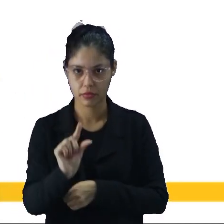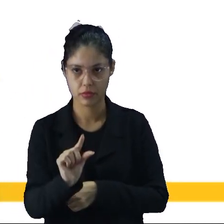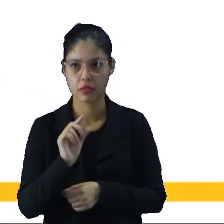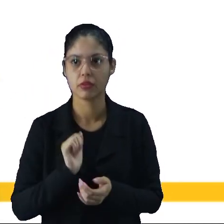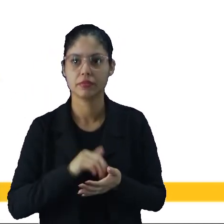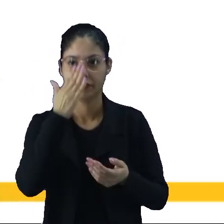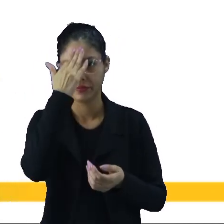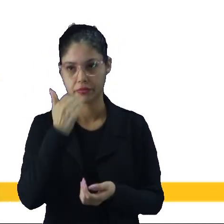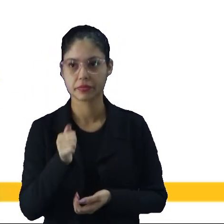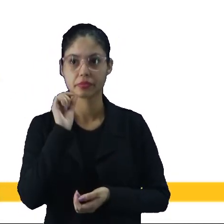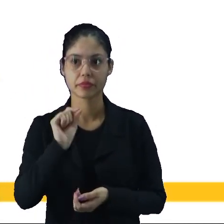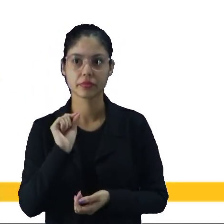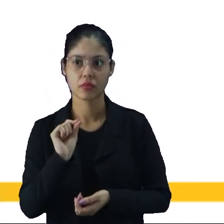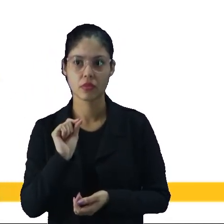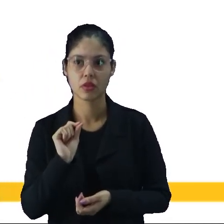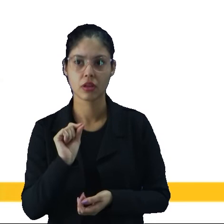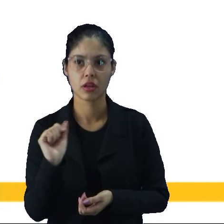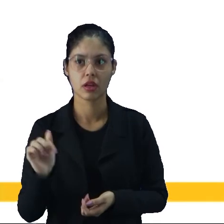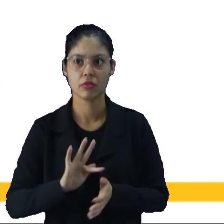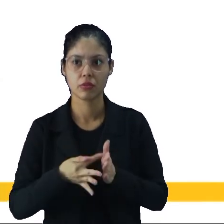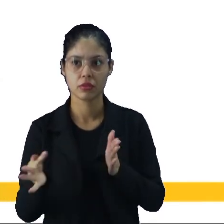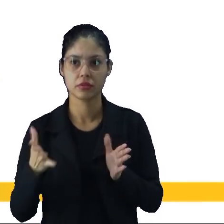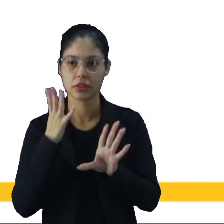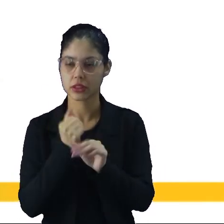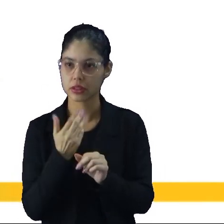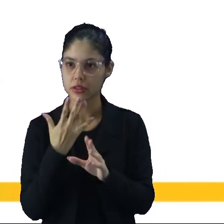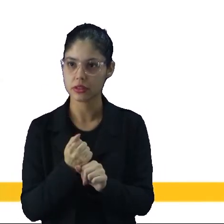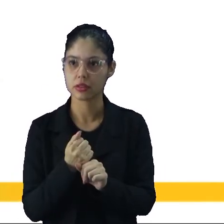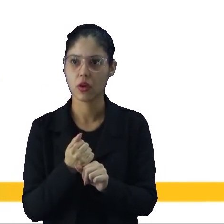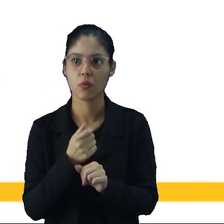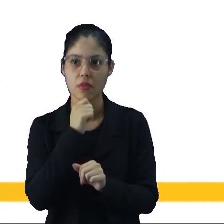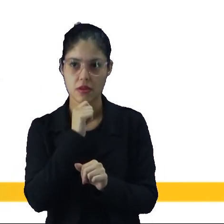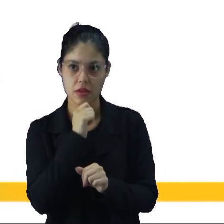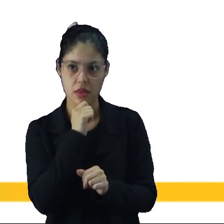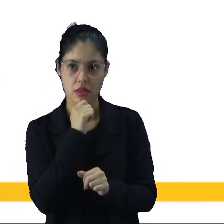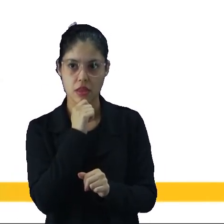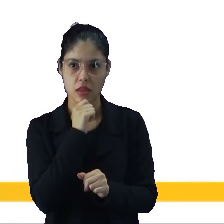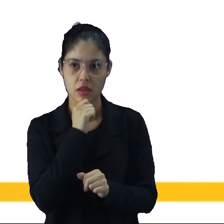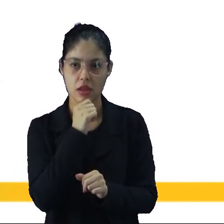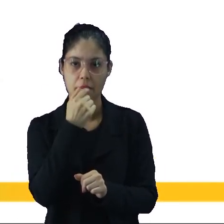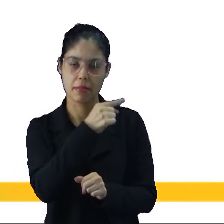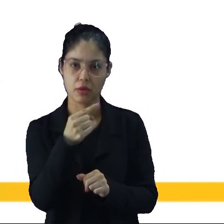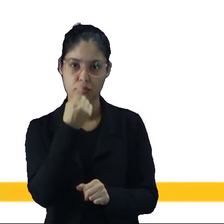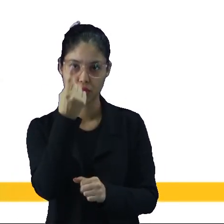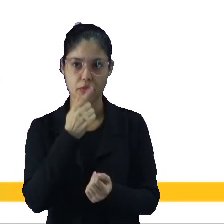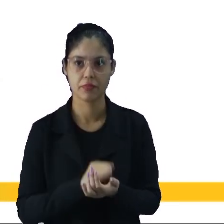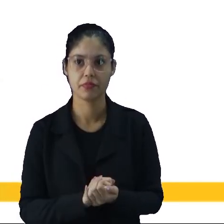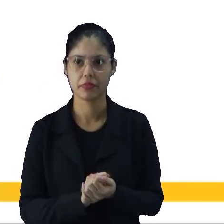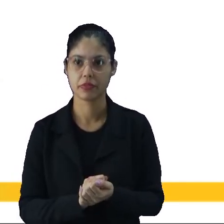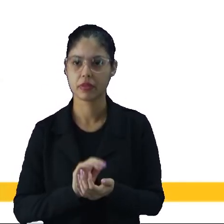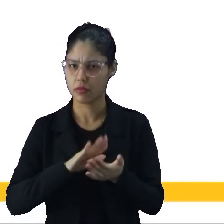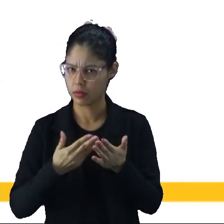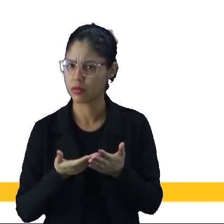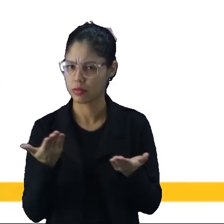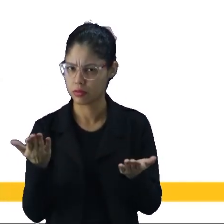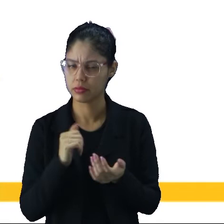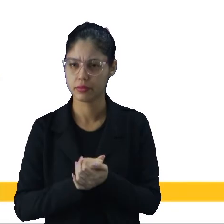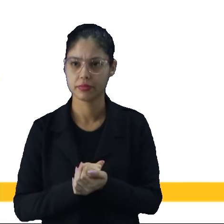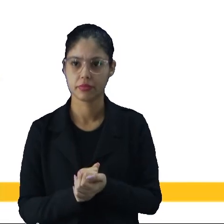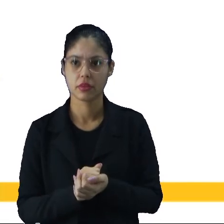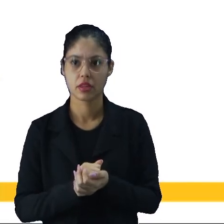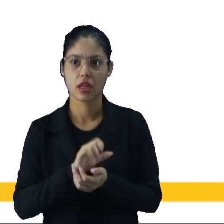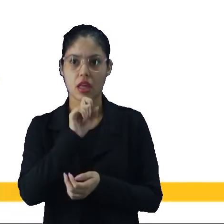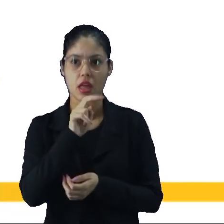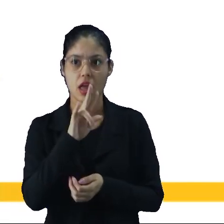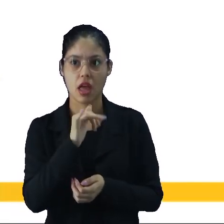quê? Sabemos que a função cosseno assume seu valor mínimo quando o cosseno de x igual a menos 1. Embora interpretar, a